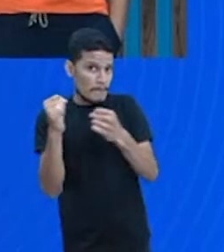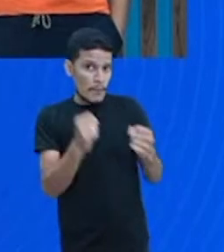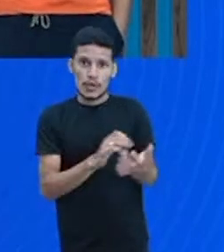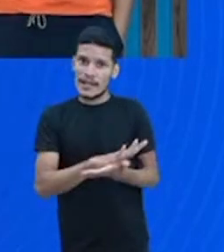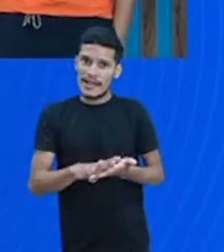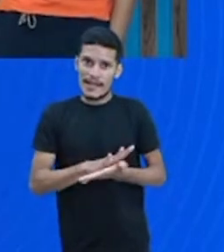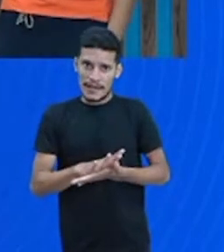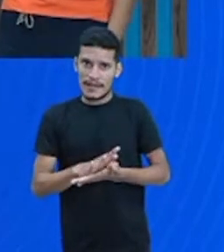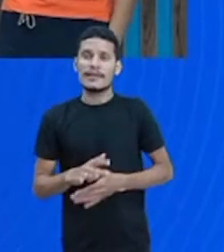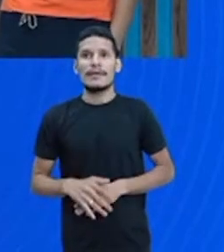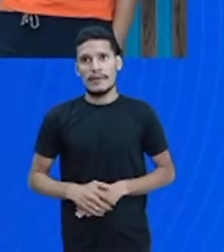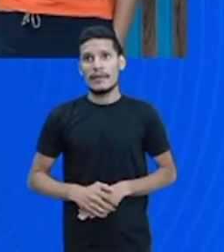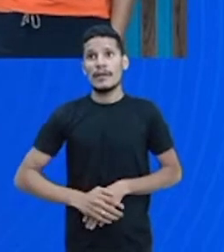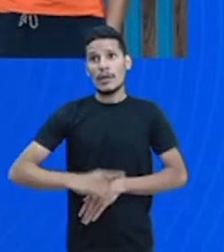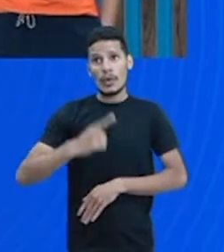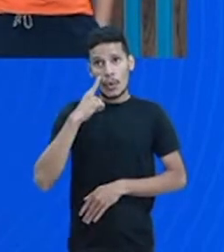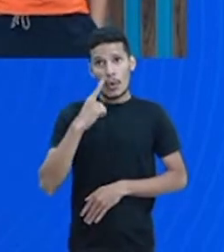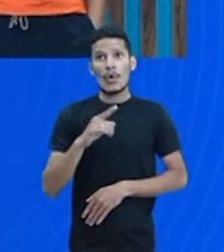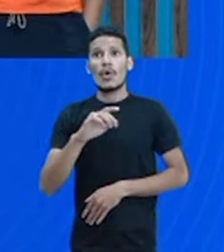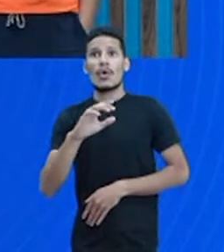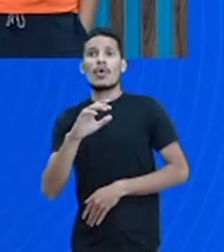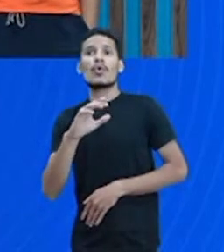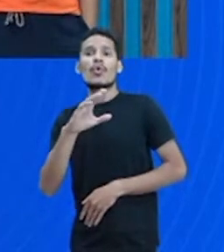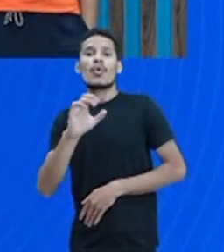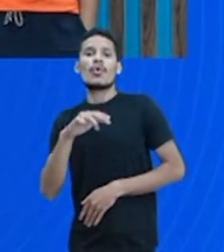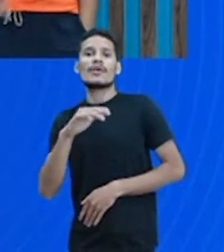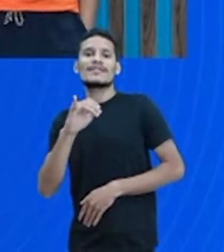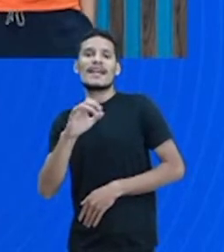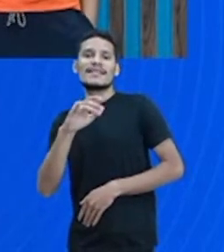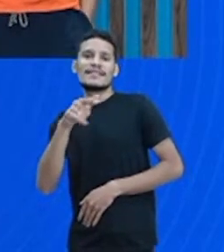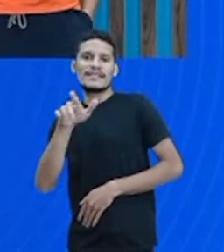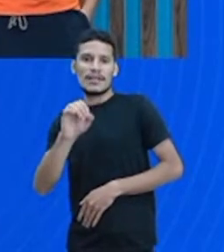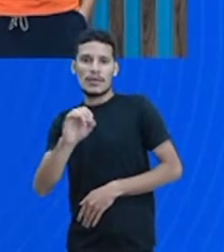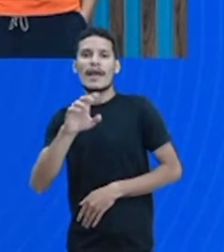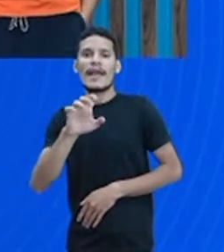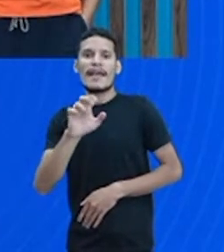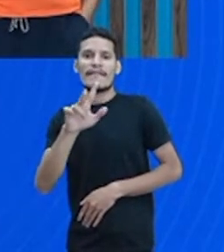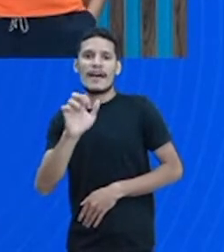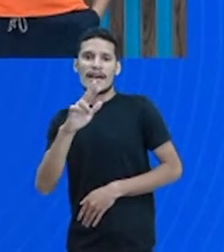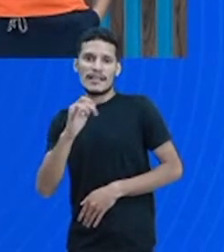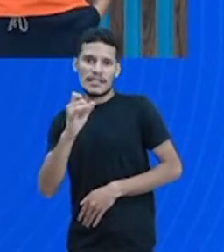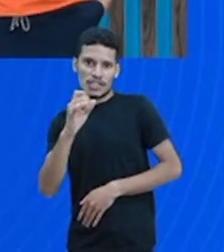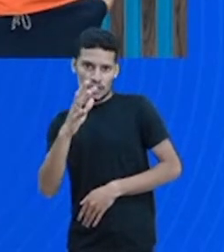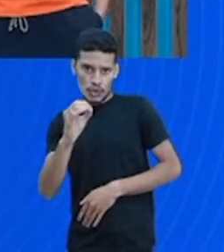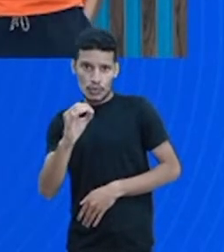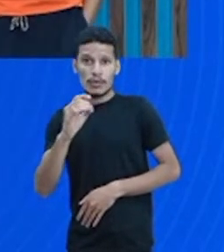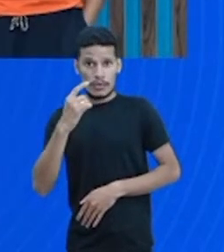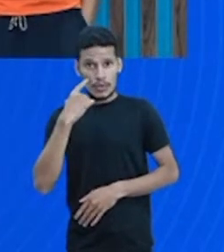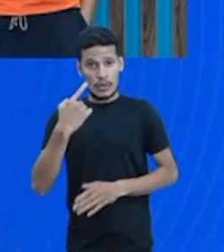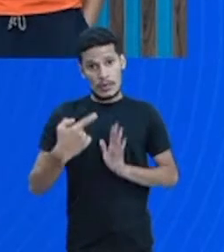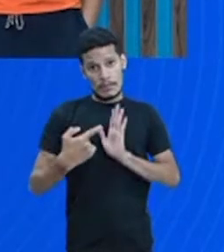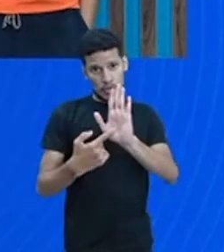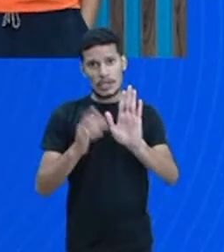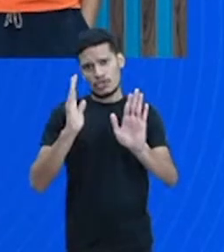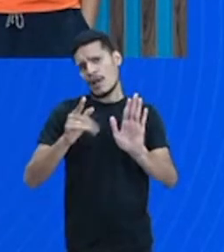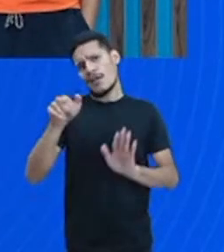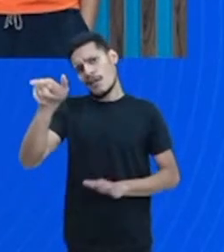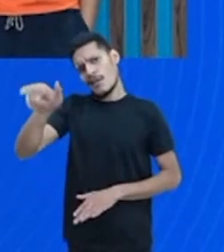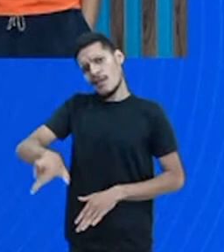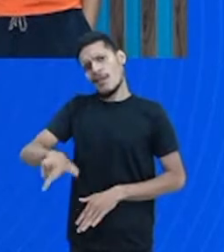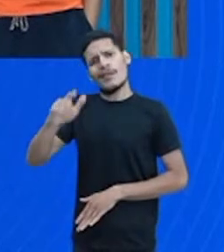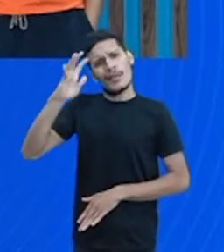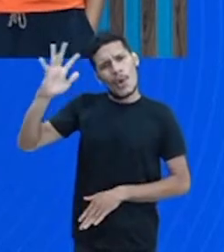ó, Conceição Evaristo, que é alguém que eu já trouxe algumas vezes, né? Uma teórica e uma pensadora